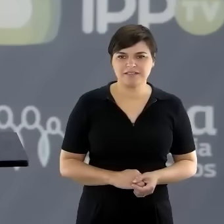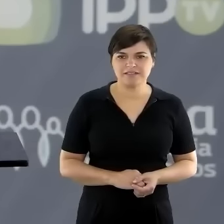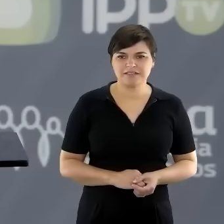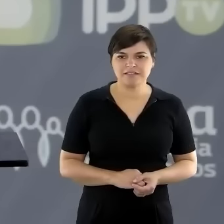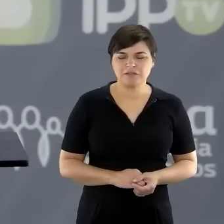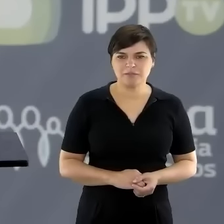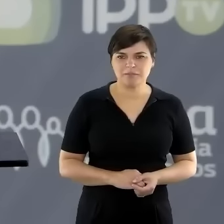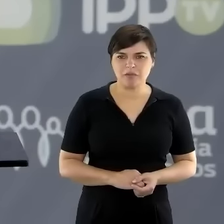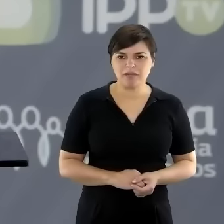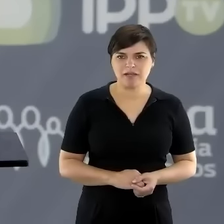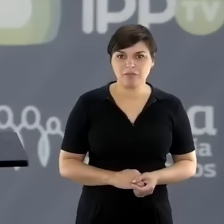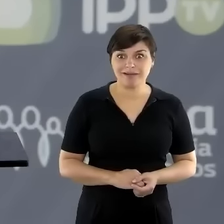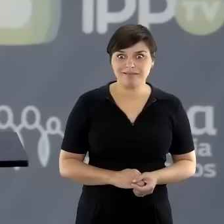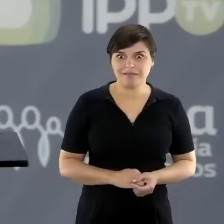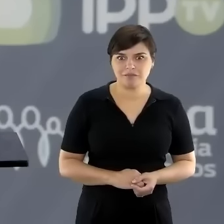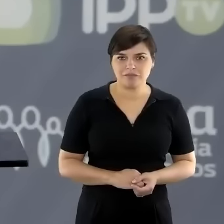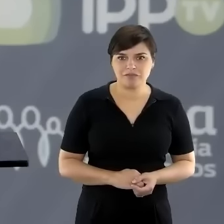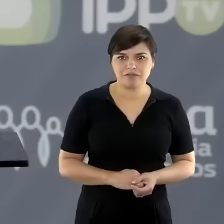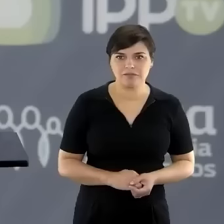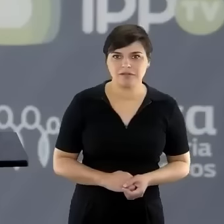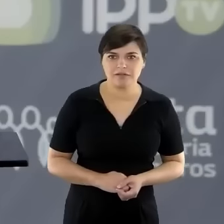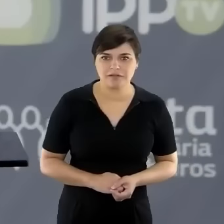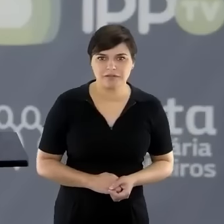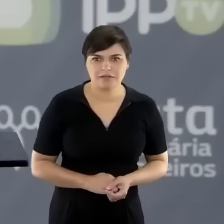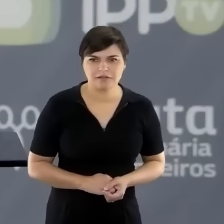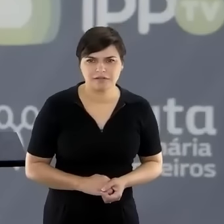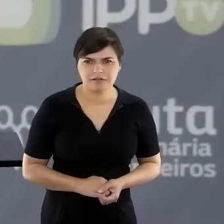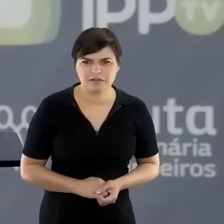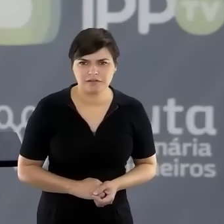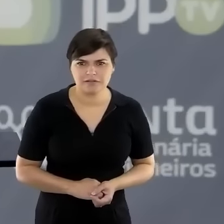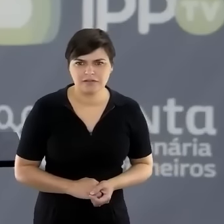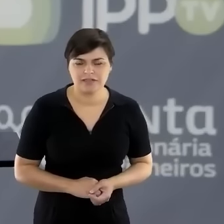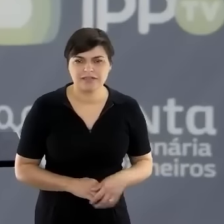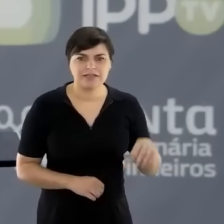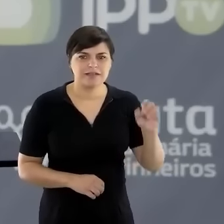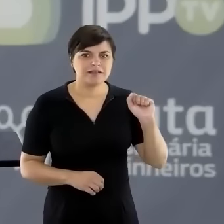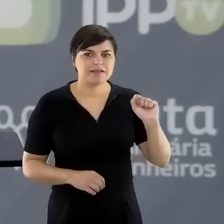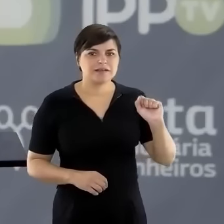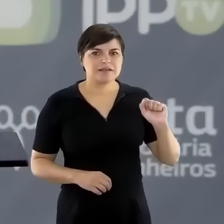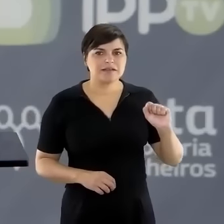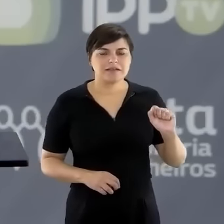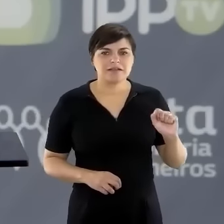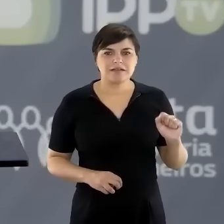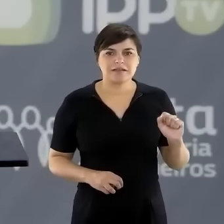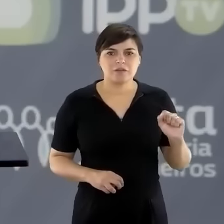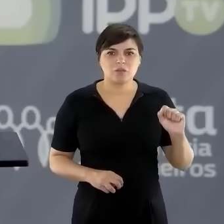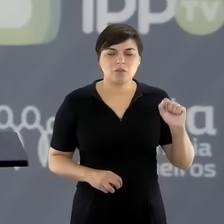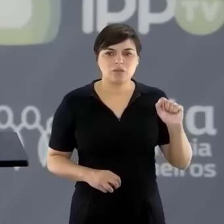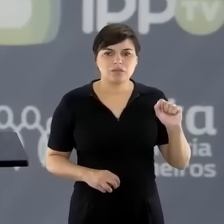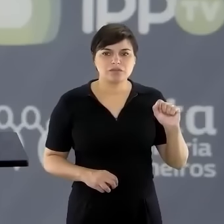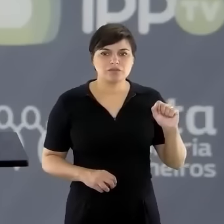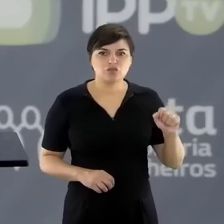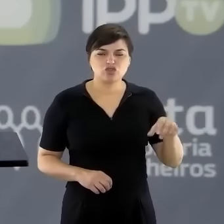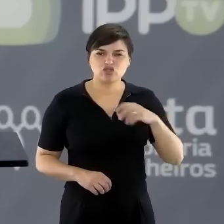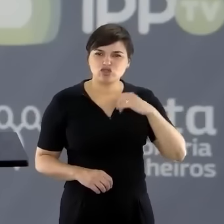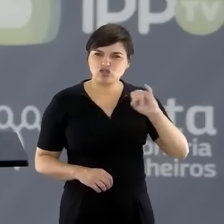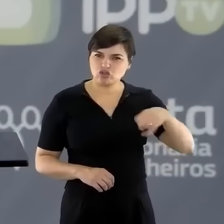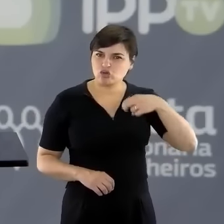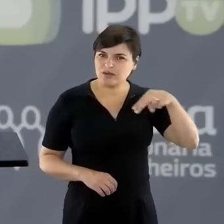e o que acho curioso é que os gentios se arrependem os marinheiros os ninivitas Jonas